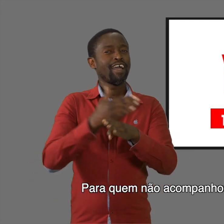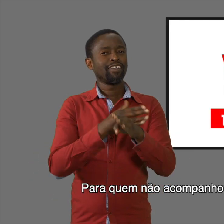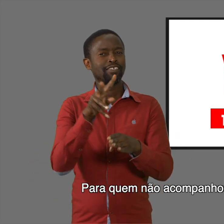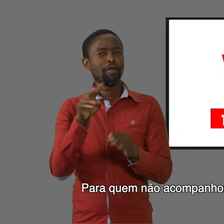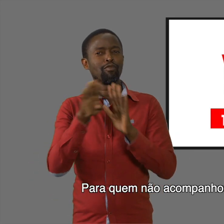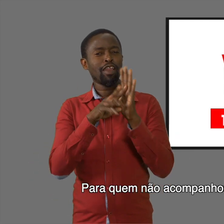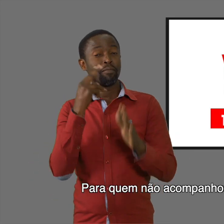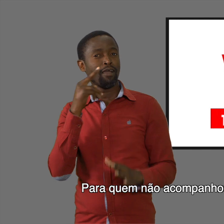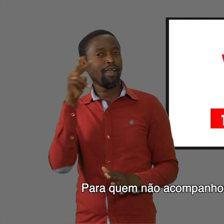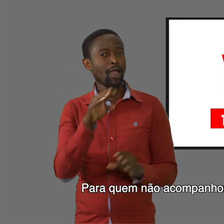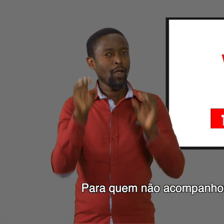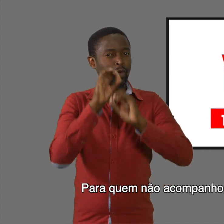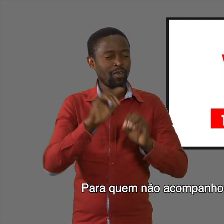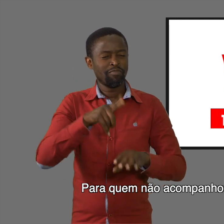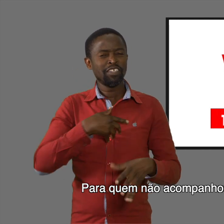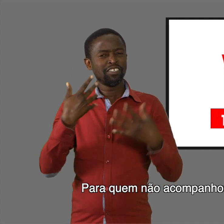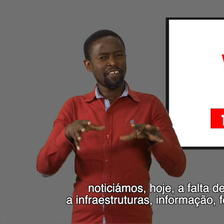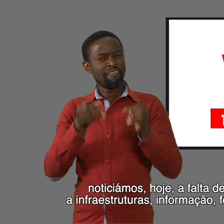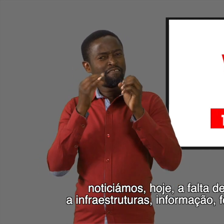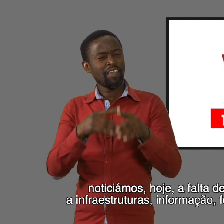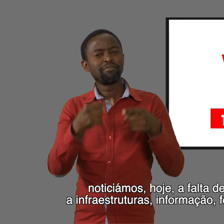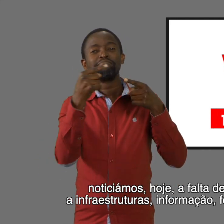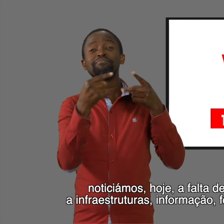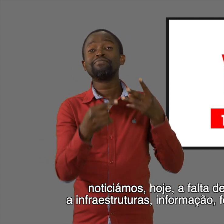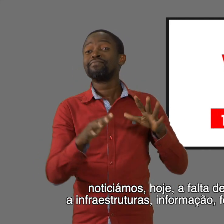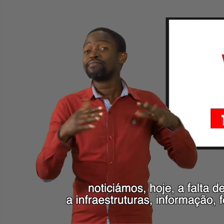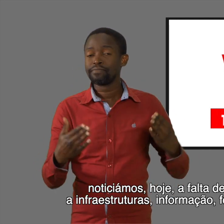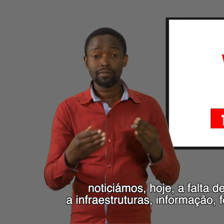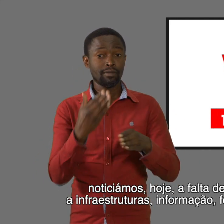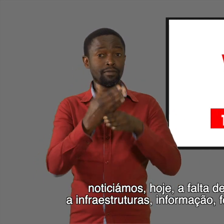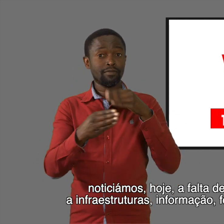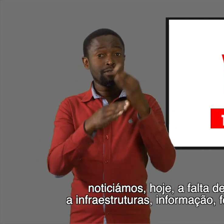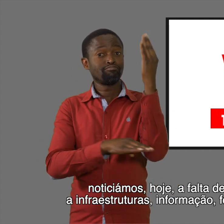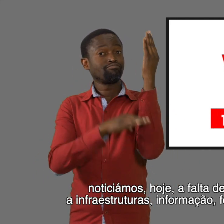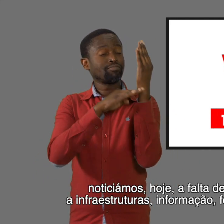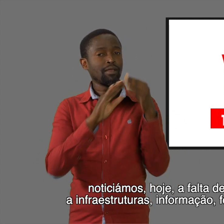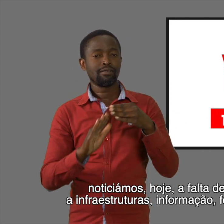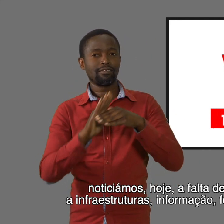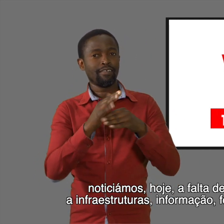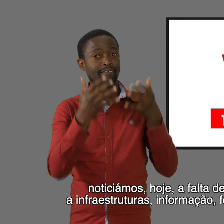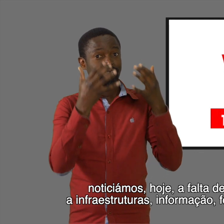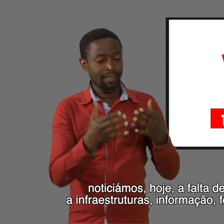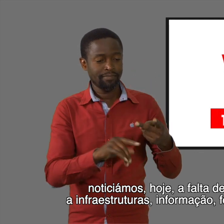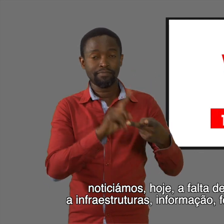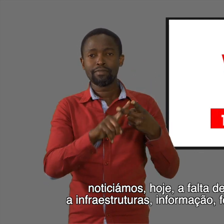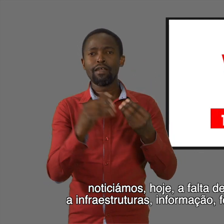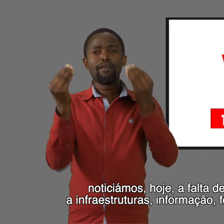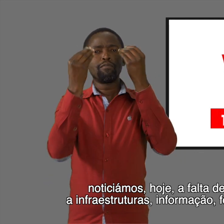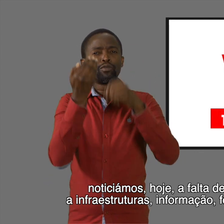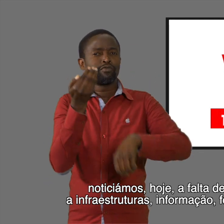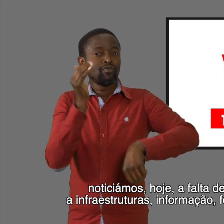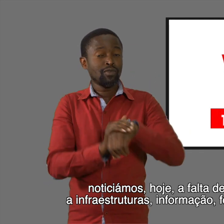Para quem não acompanhou desde o início, noticiamos hoje a falta de acessibilidade de infraestruturas,